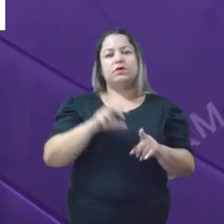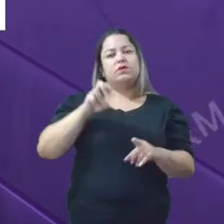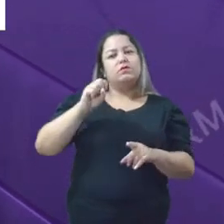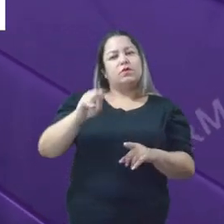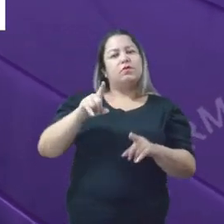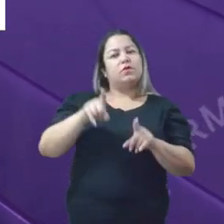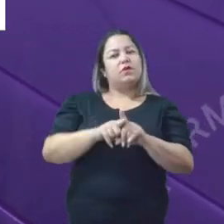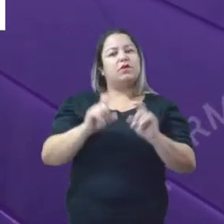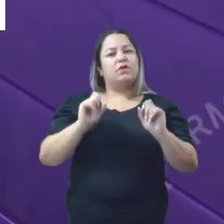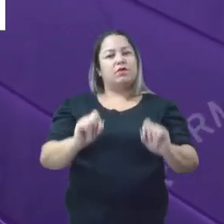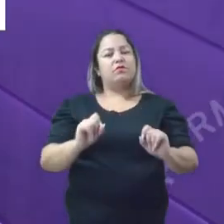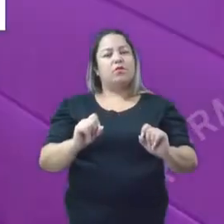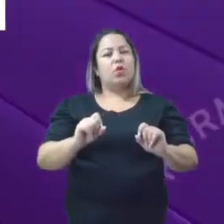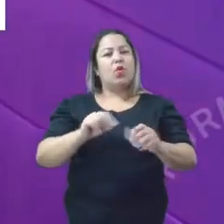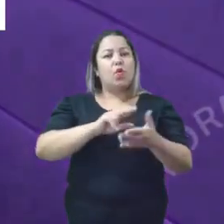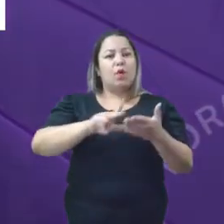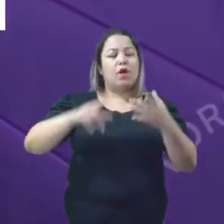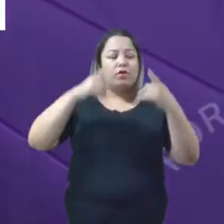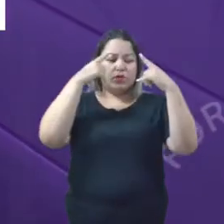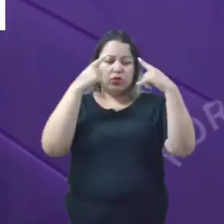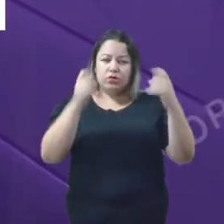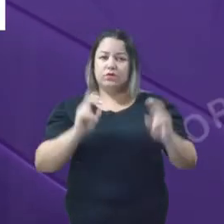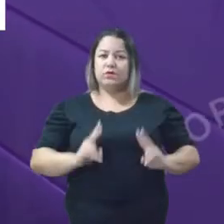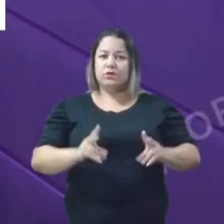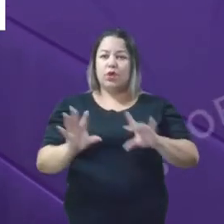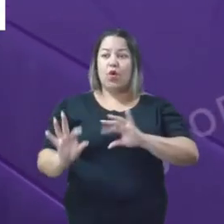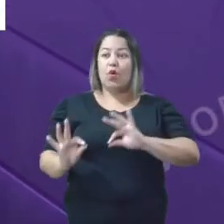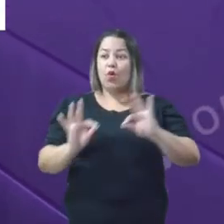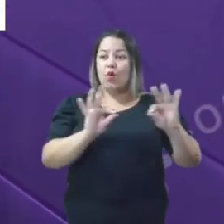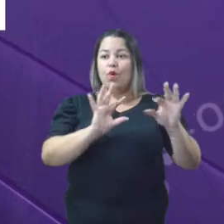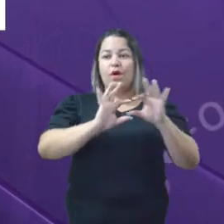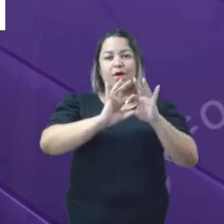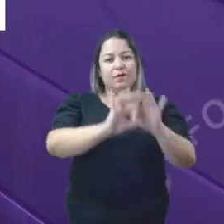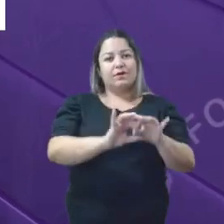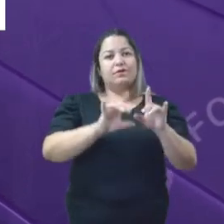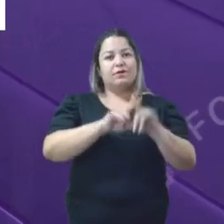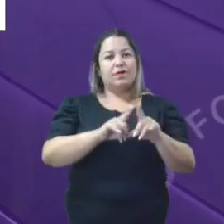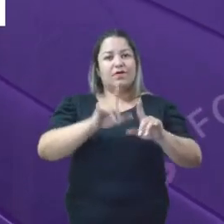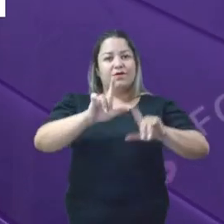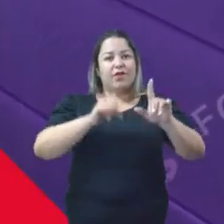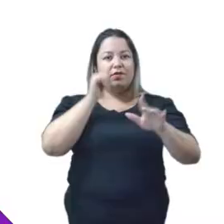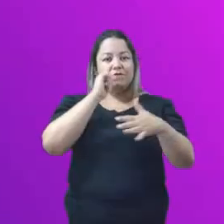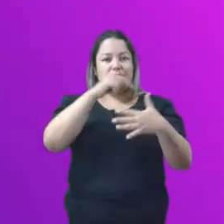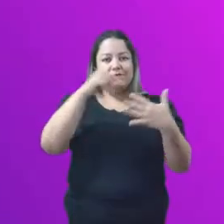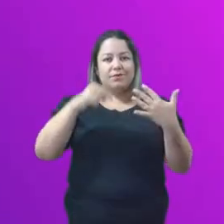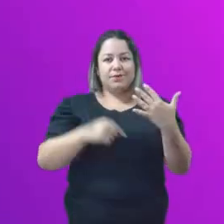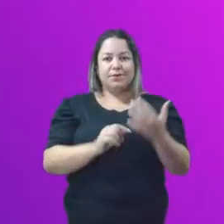impacto na violência de gênero. Continue ligada no TV Elas por Elas.